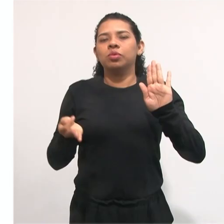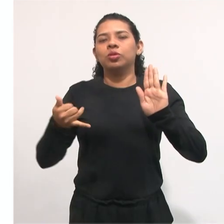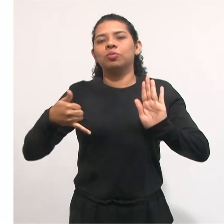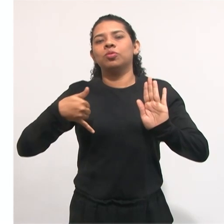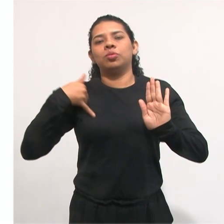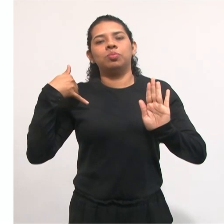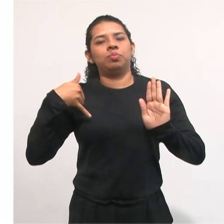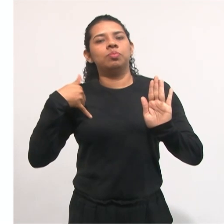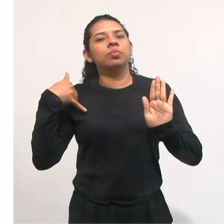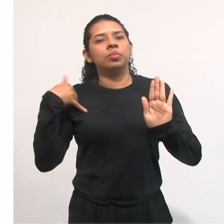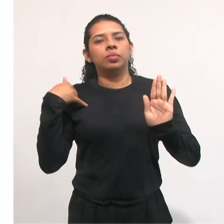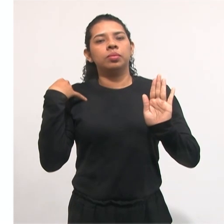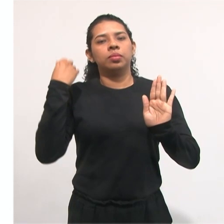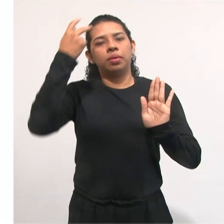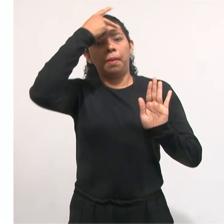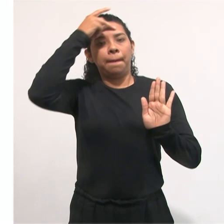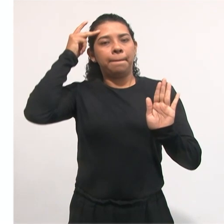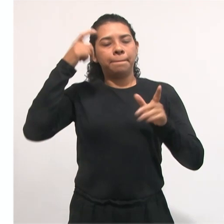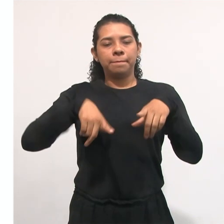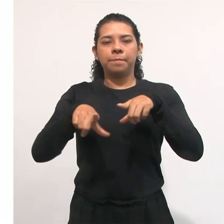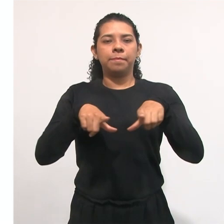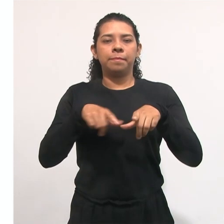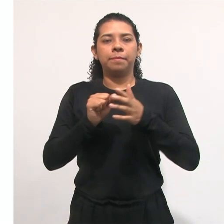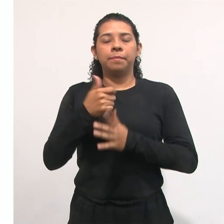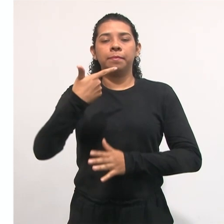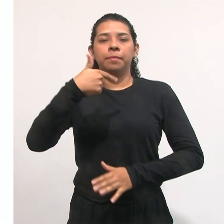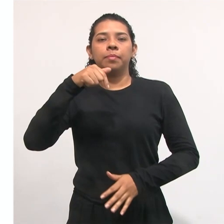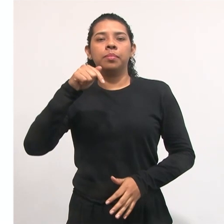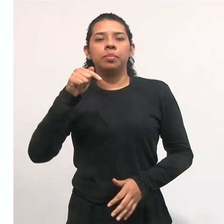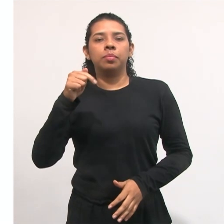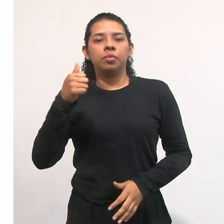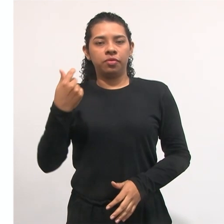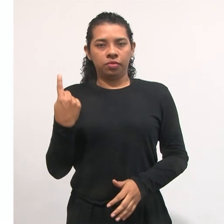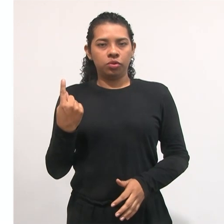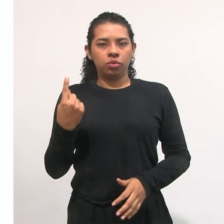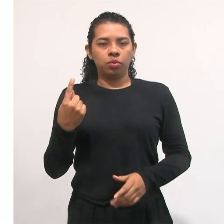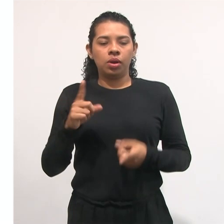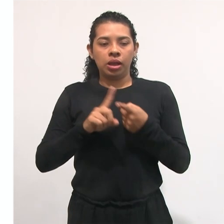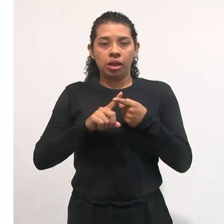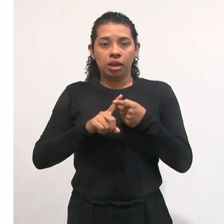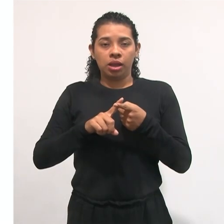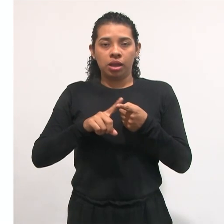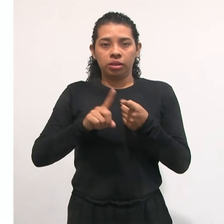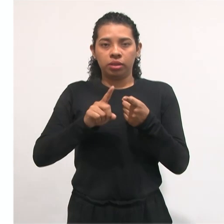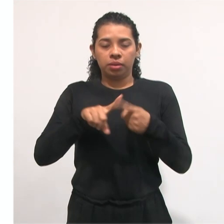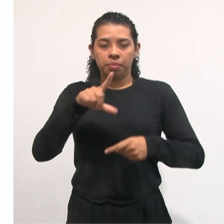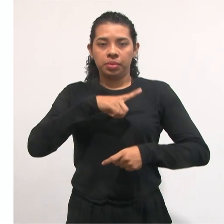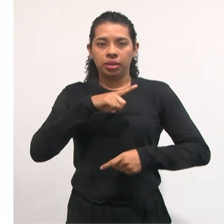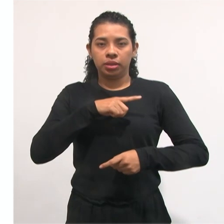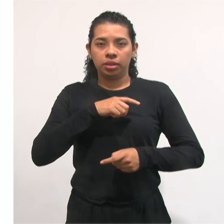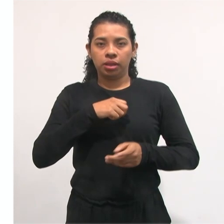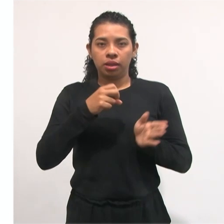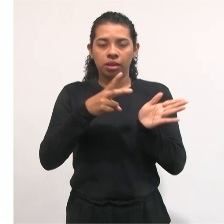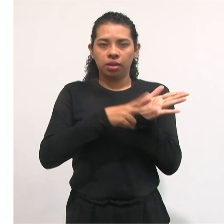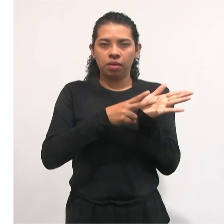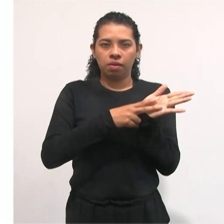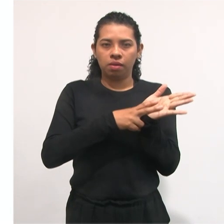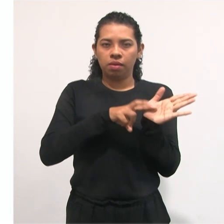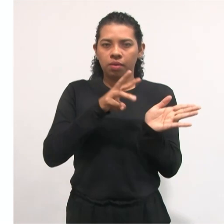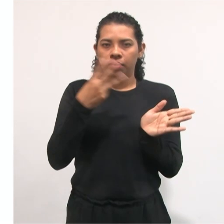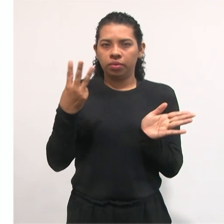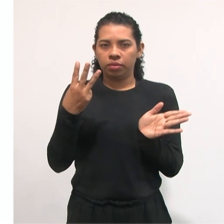temos quantos servidores com idade entre 13 e 21? Nós temos 3. Qual era o cálculo? Aí é só